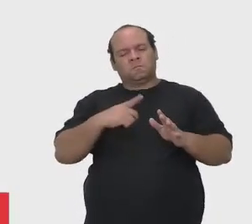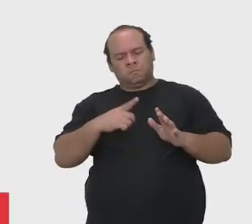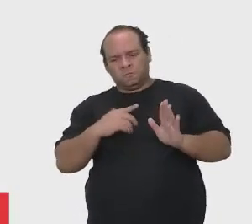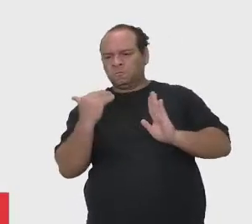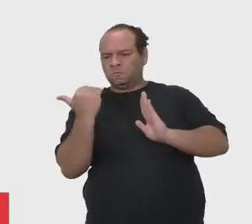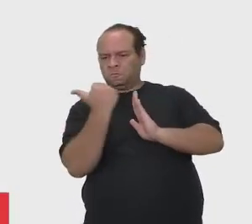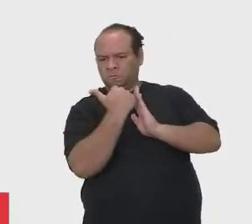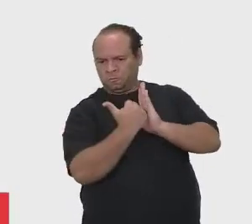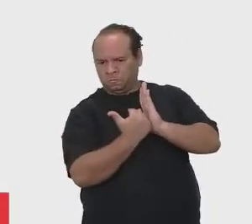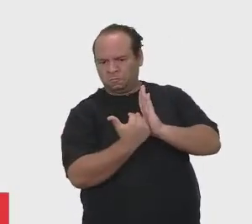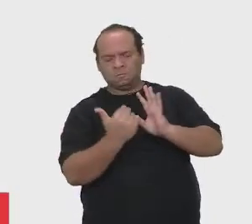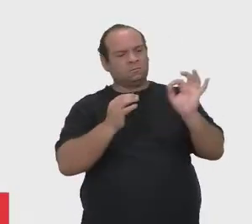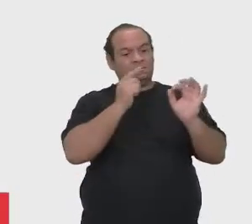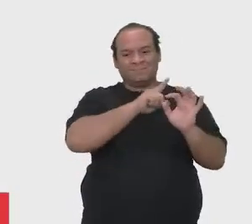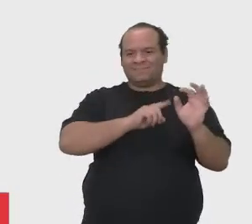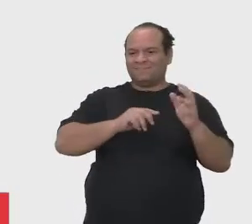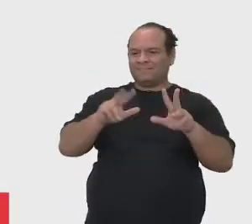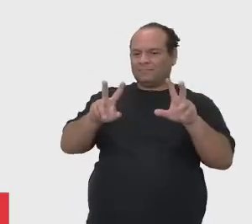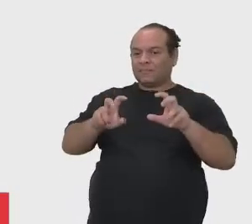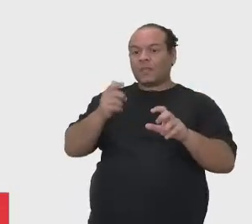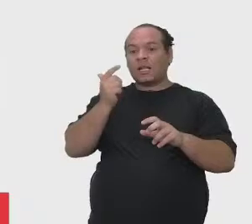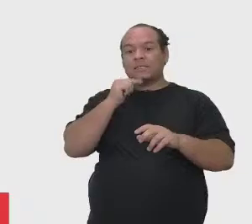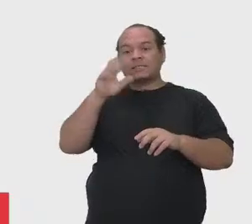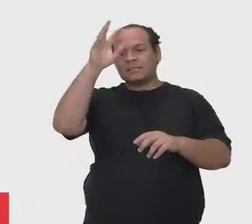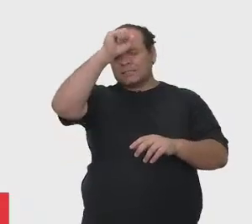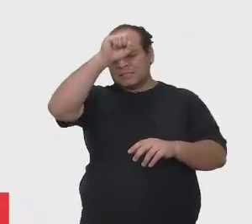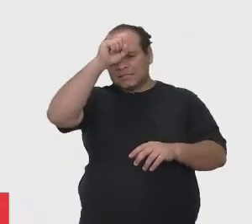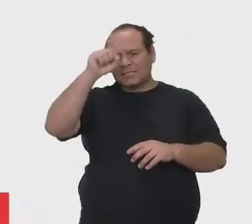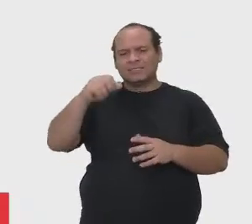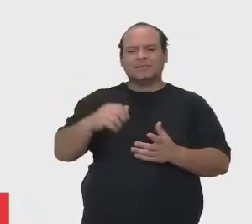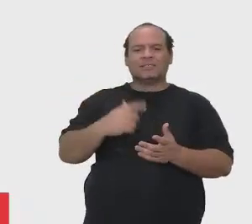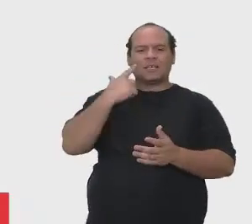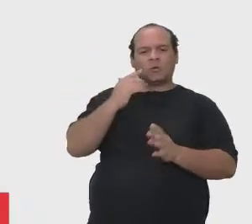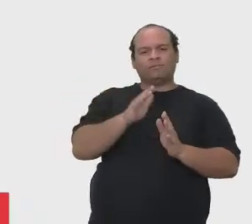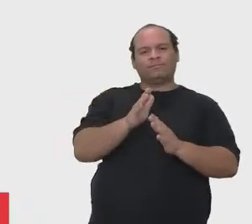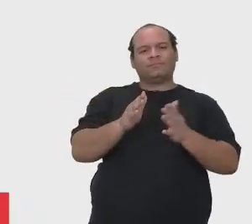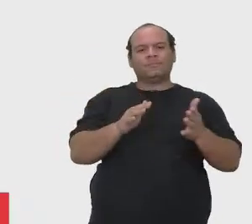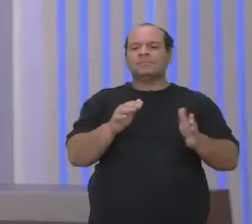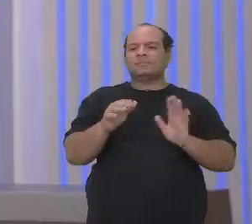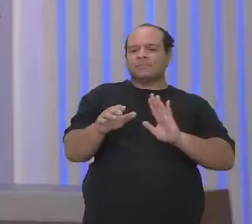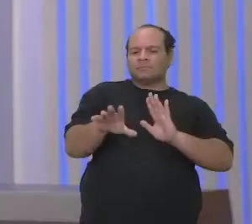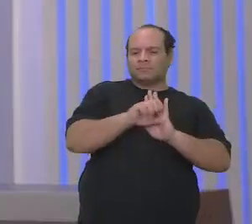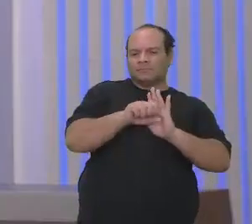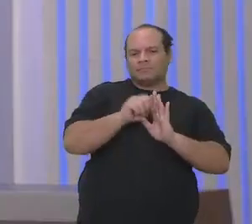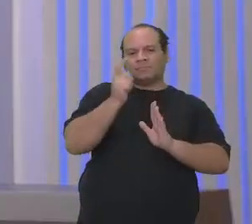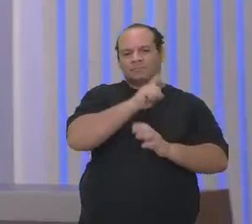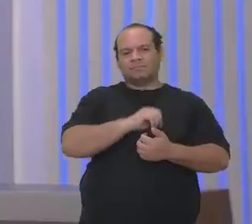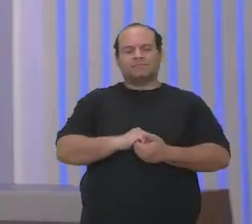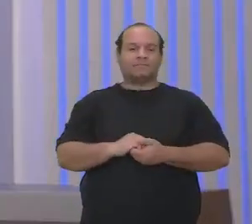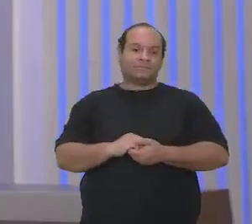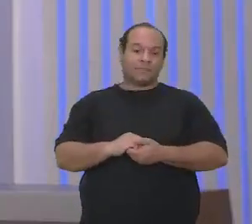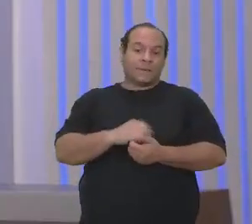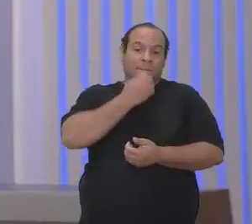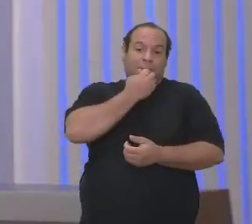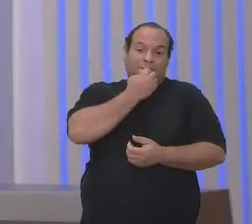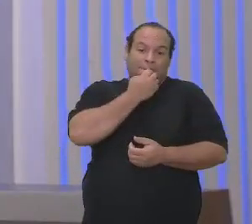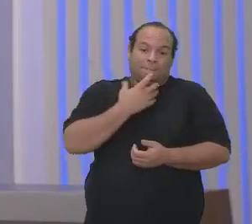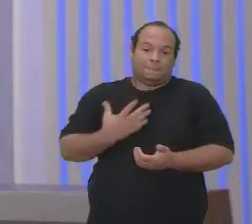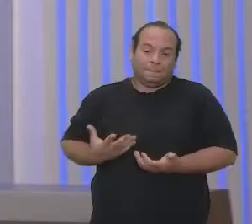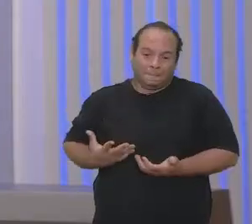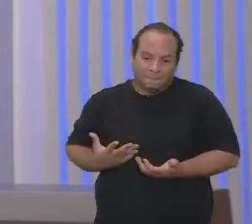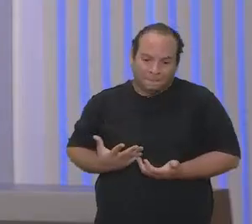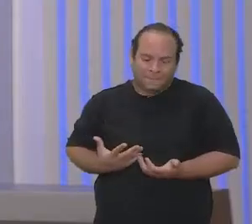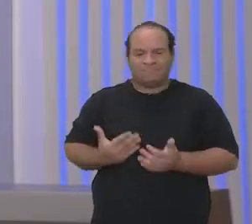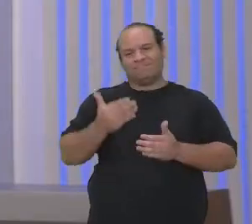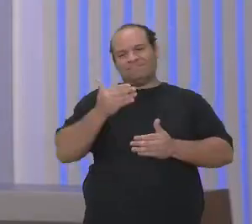dos diálogos e os materiais disponibilizados no 2º QR Code à direita. Bom, e sem